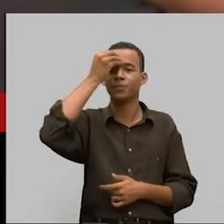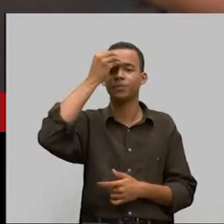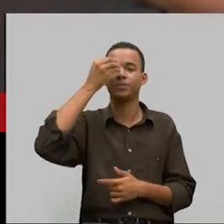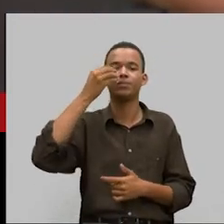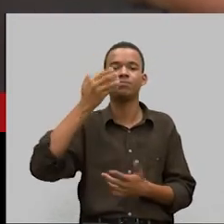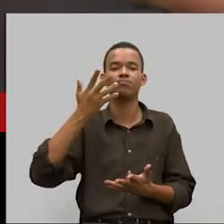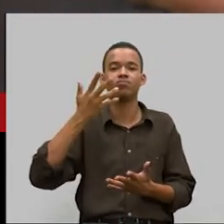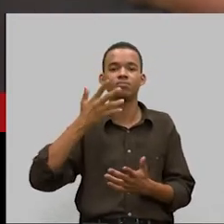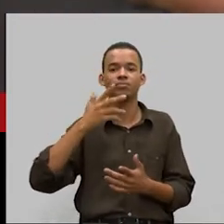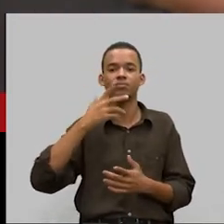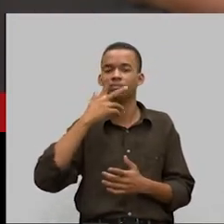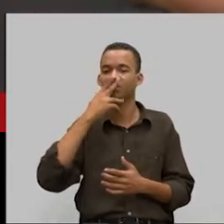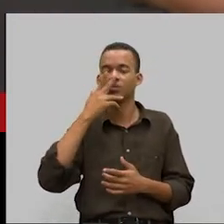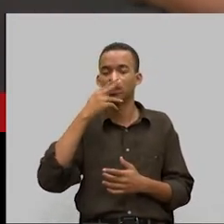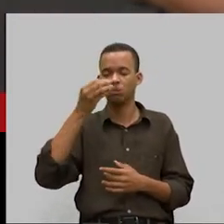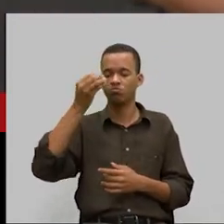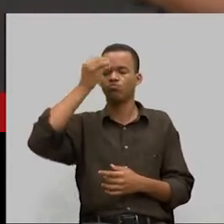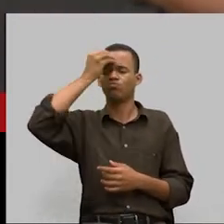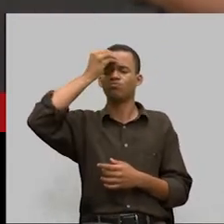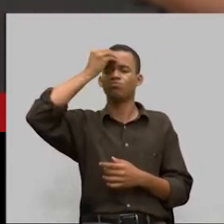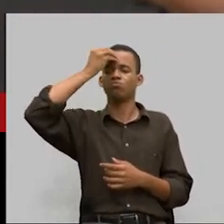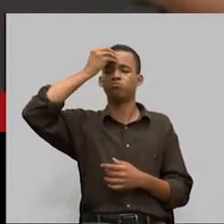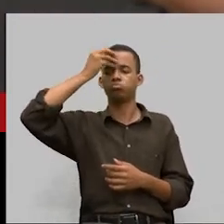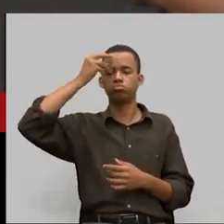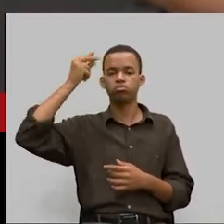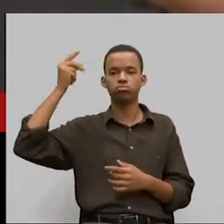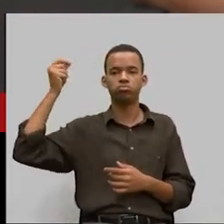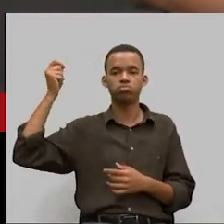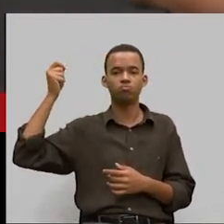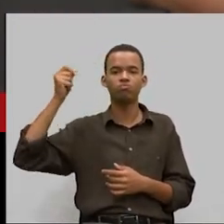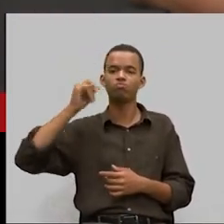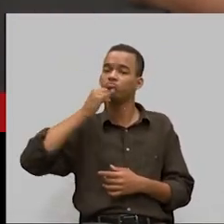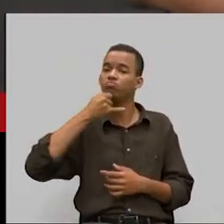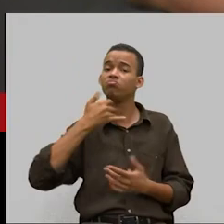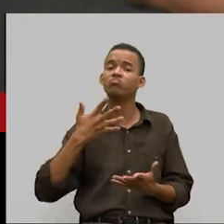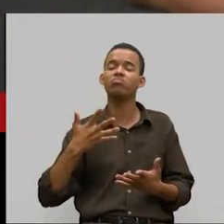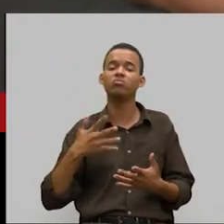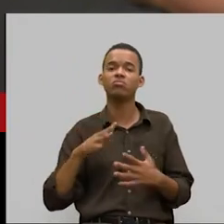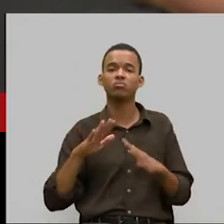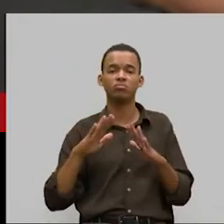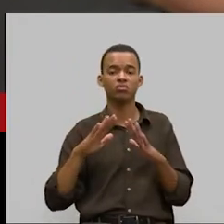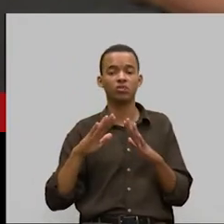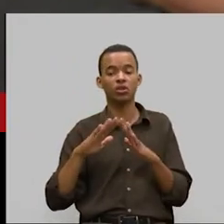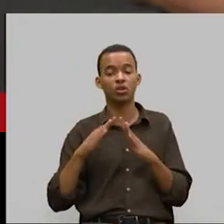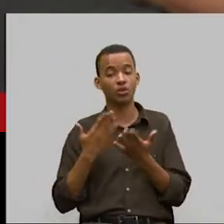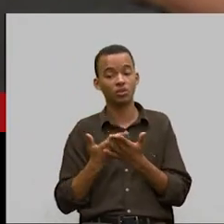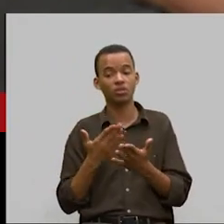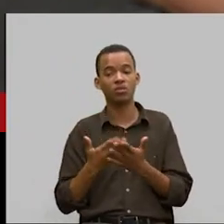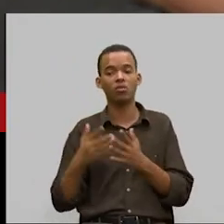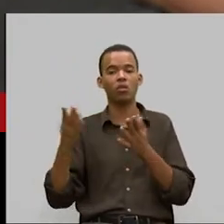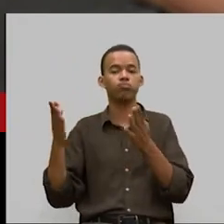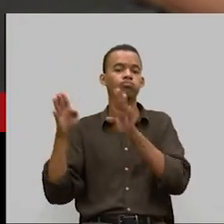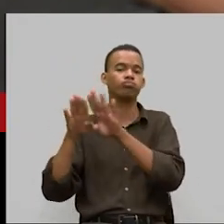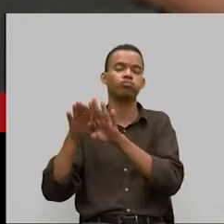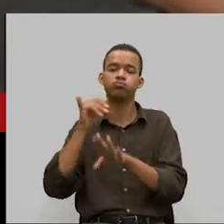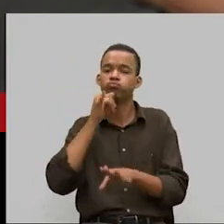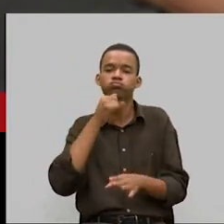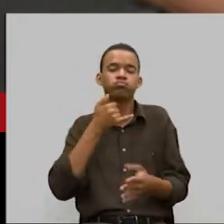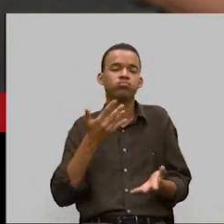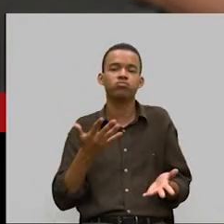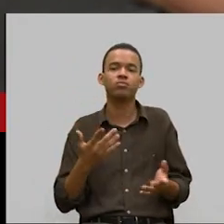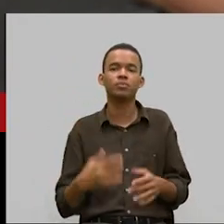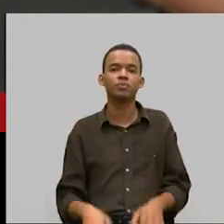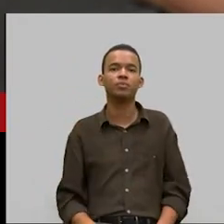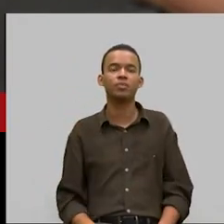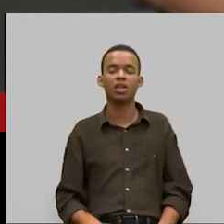então mata a tanto sonhos das Crianças quanto a dos idosos Por que que essa escola falando só